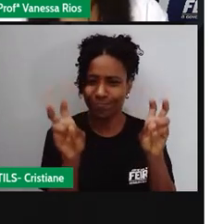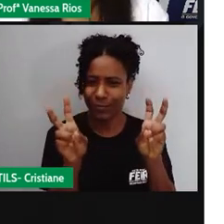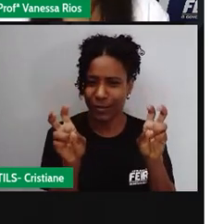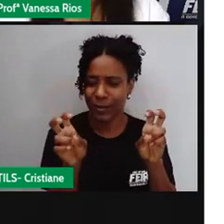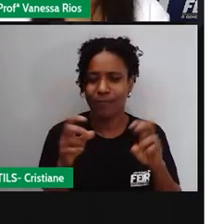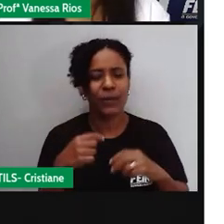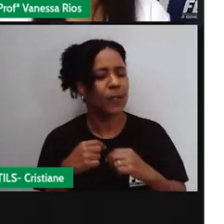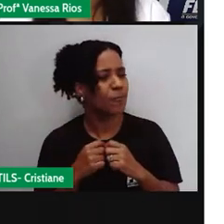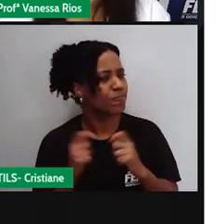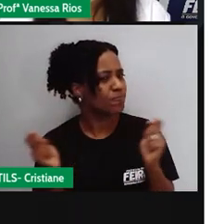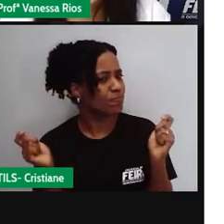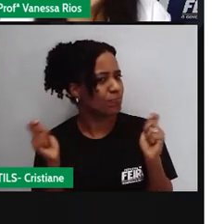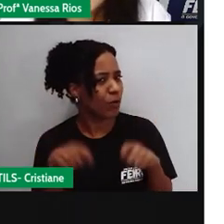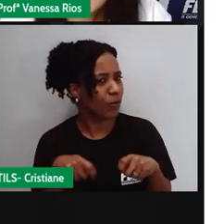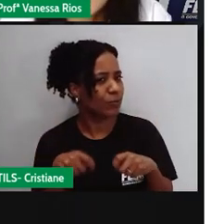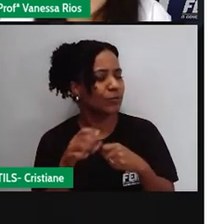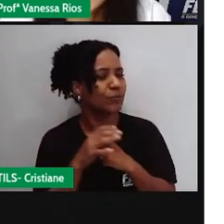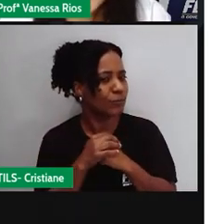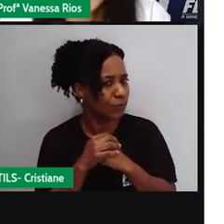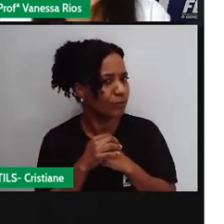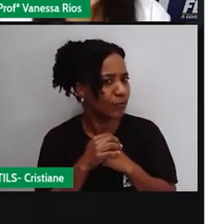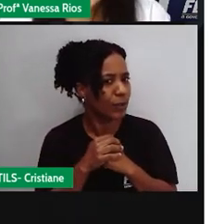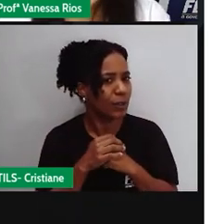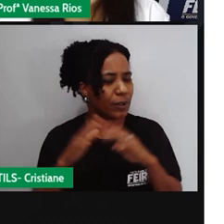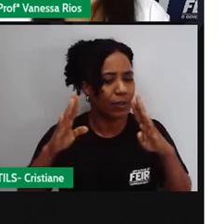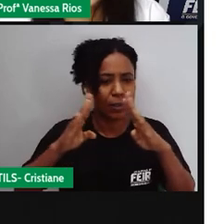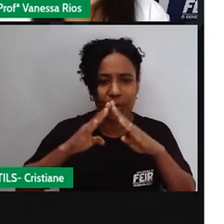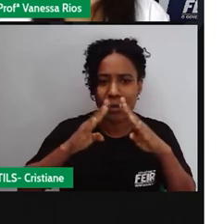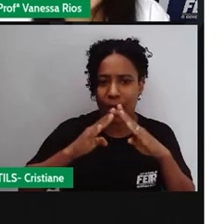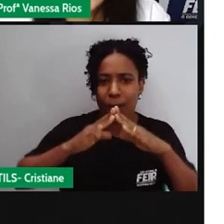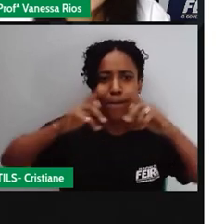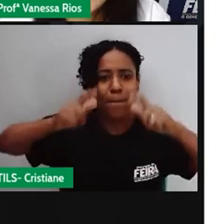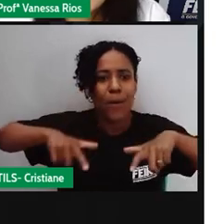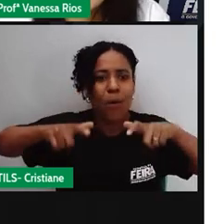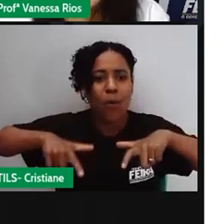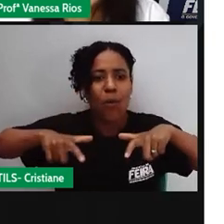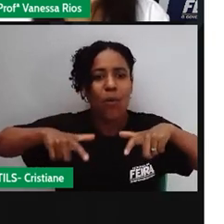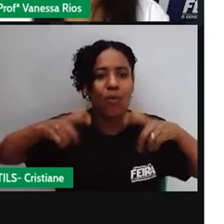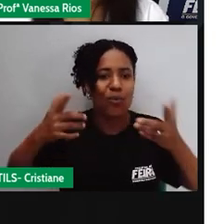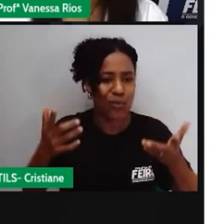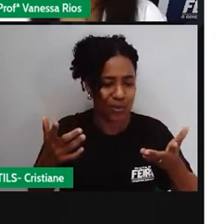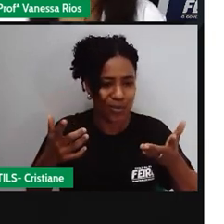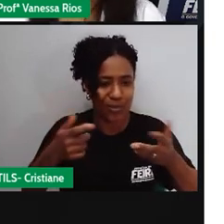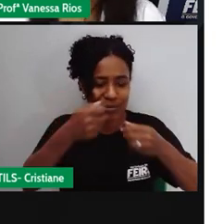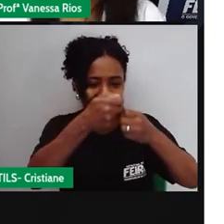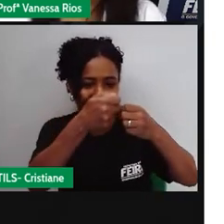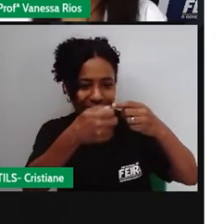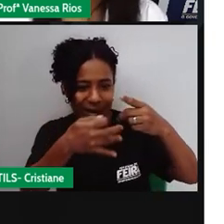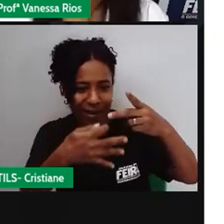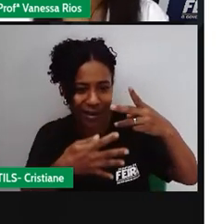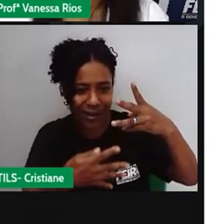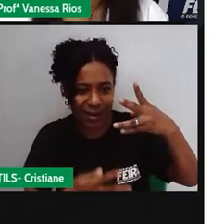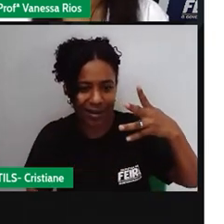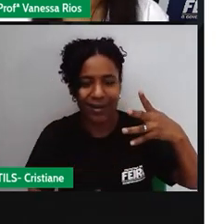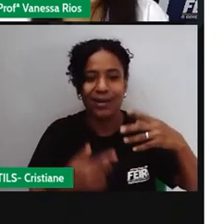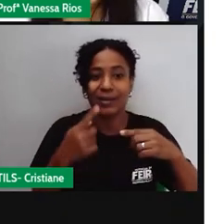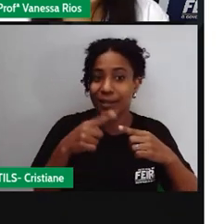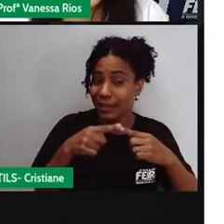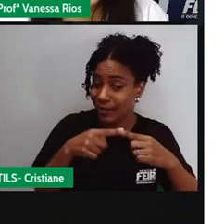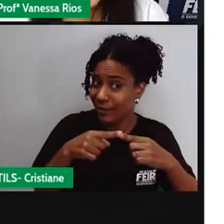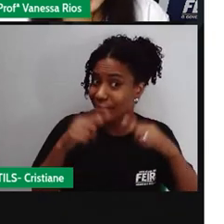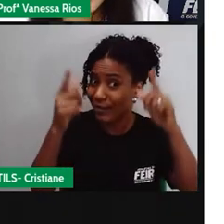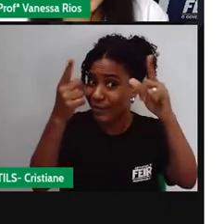que forma você poderia descrever o lugar onde você mora em versos, em estrofes, em